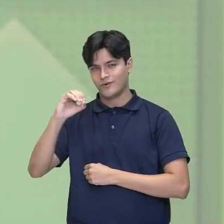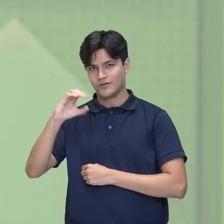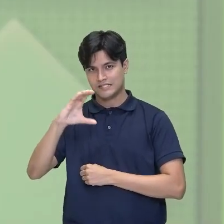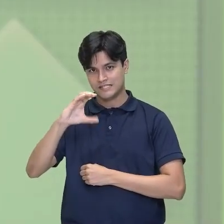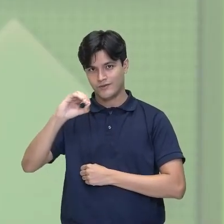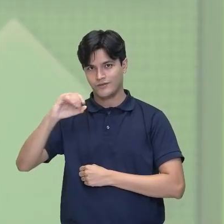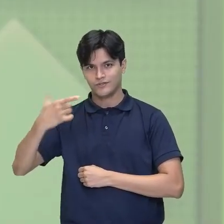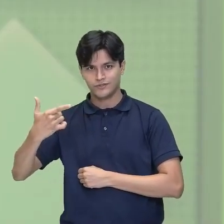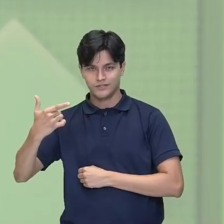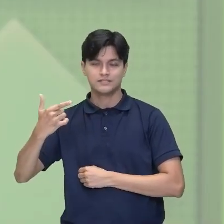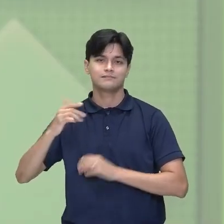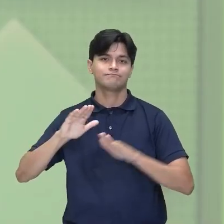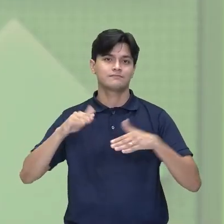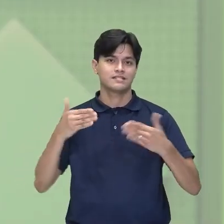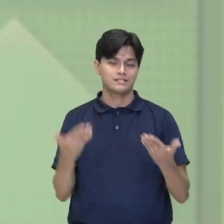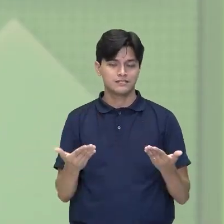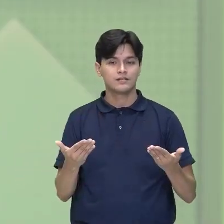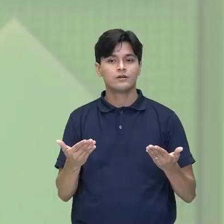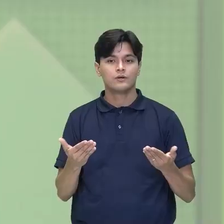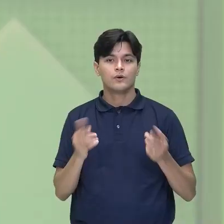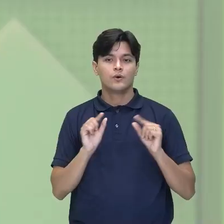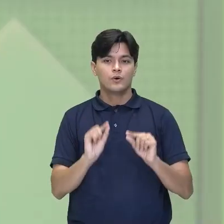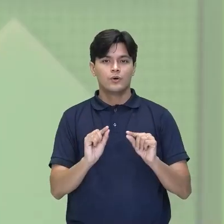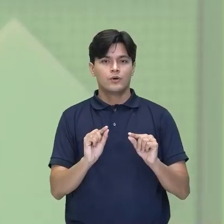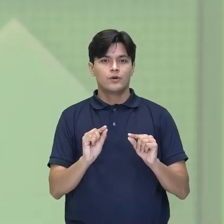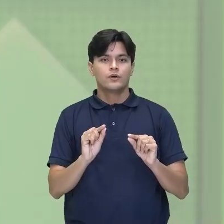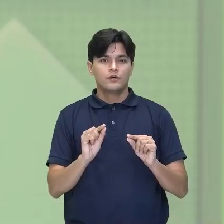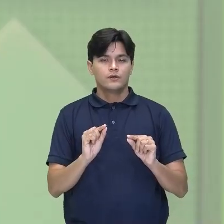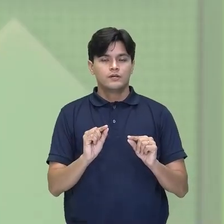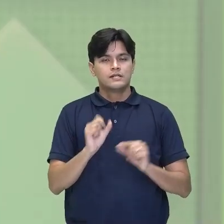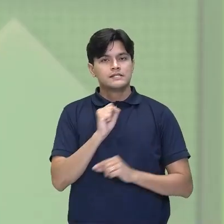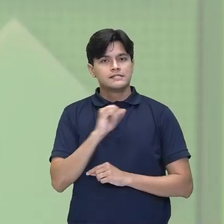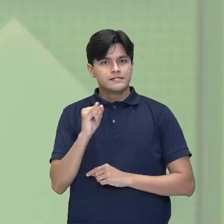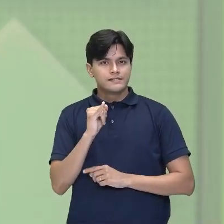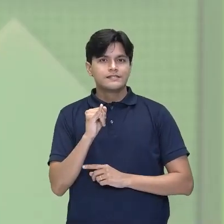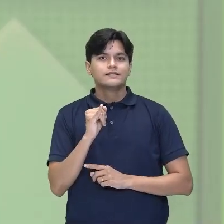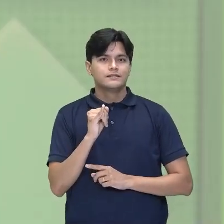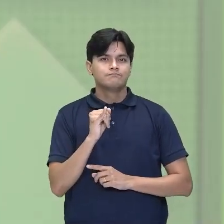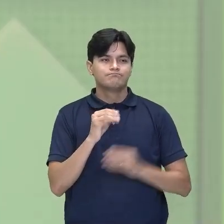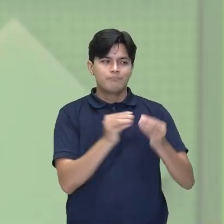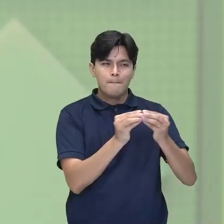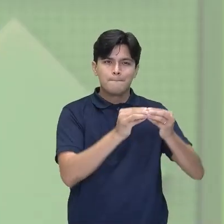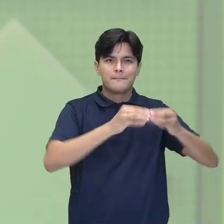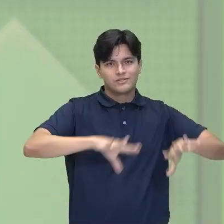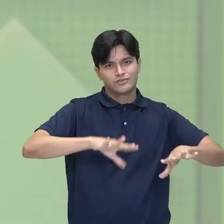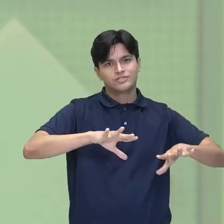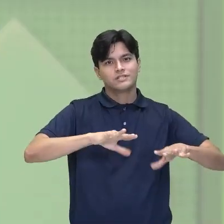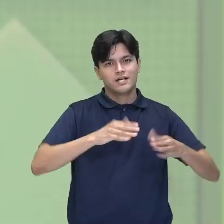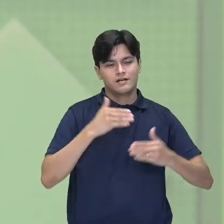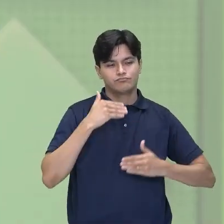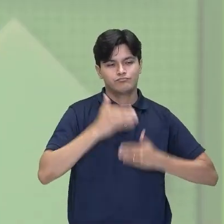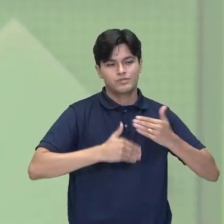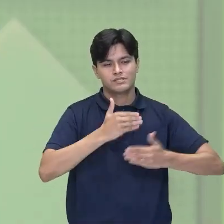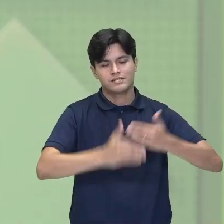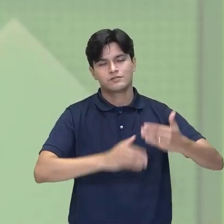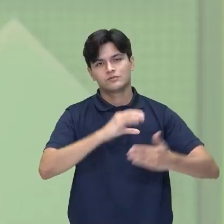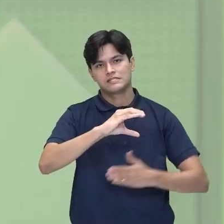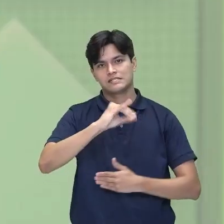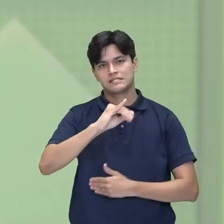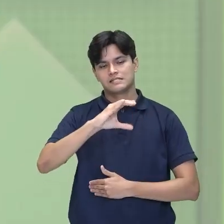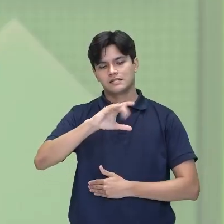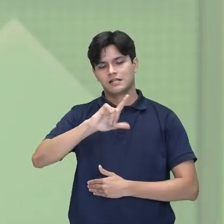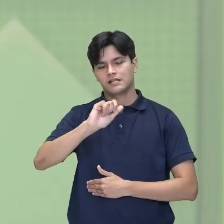a interferência, menor que seja, dentro desse processo de ciclagem, né,